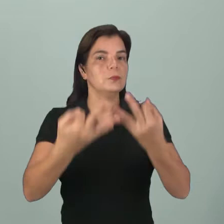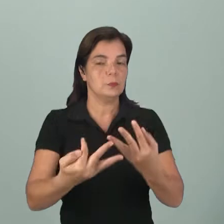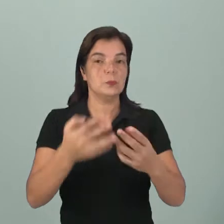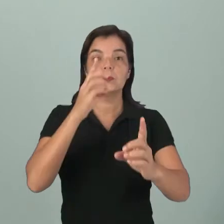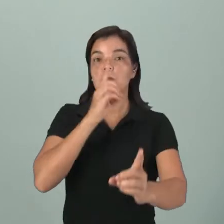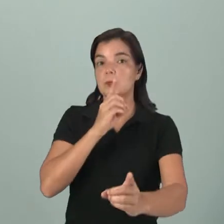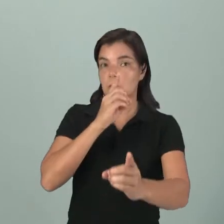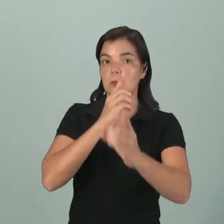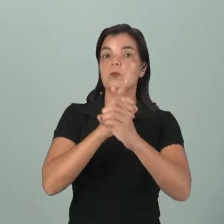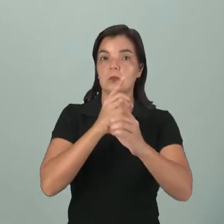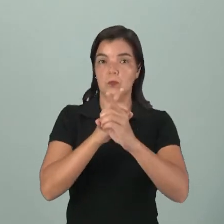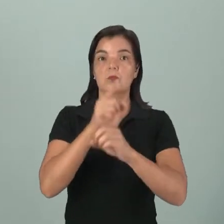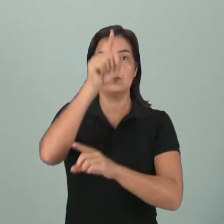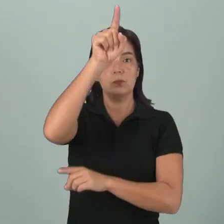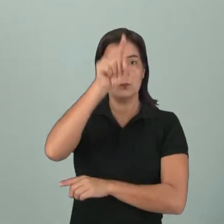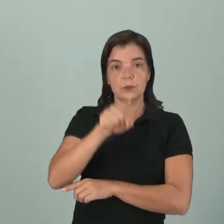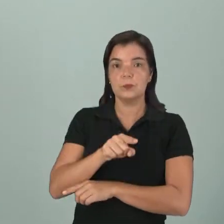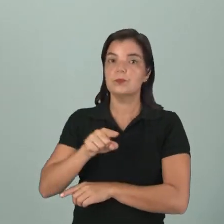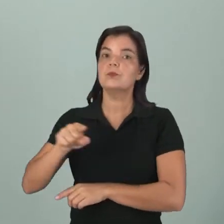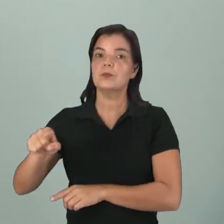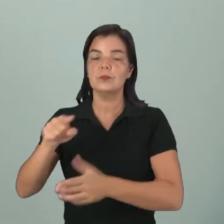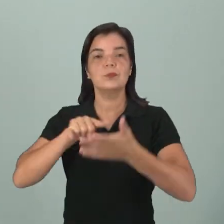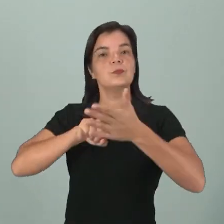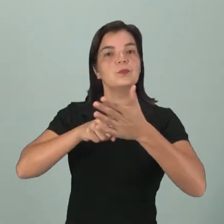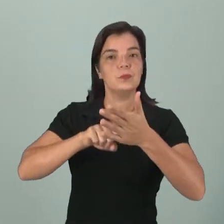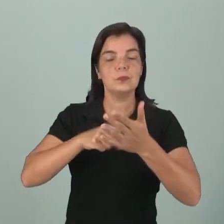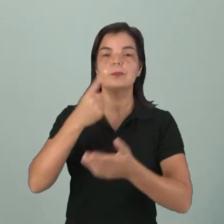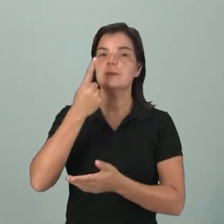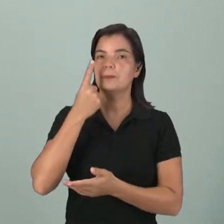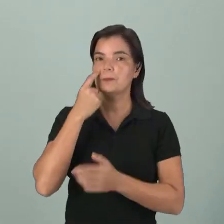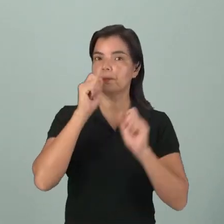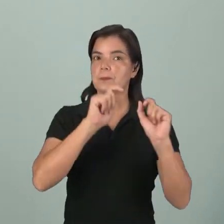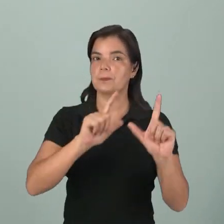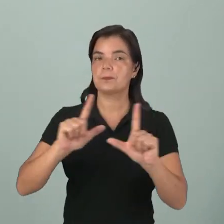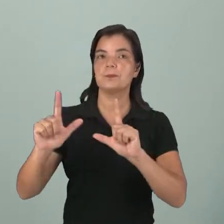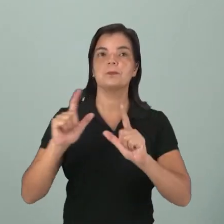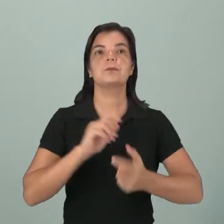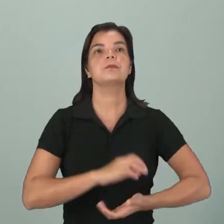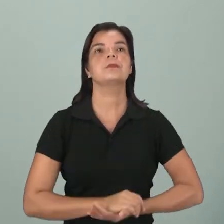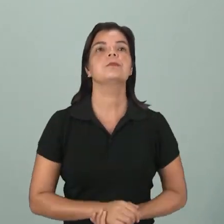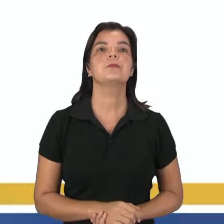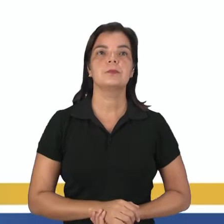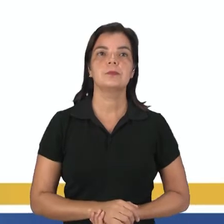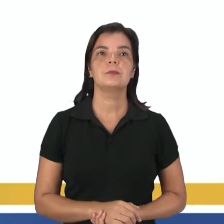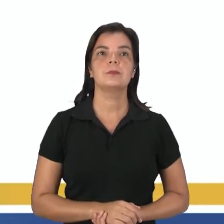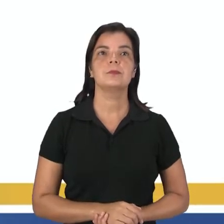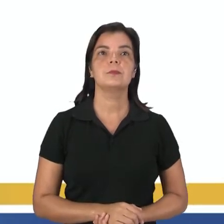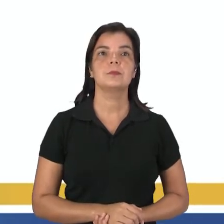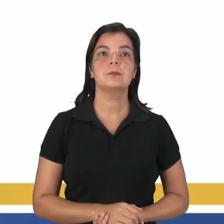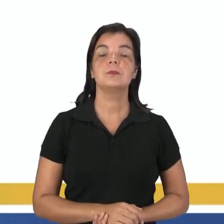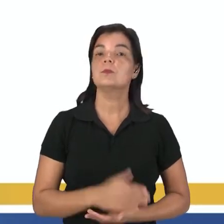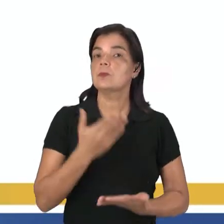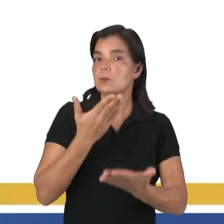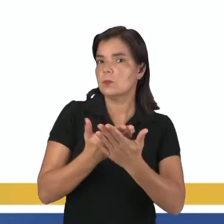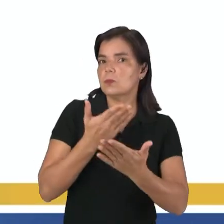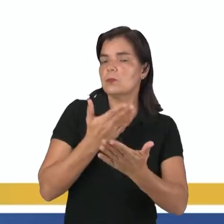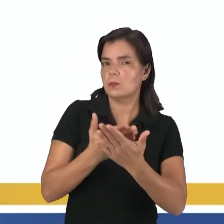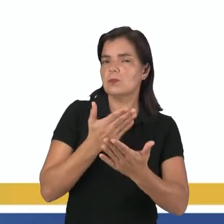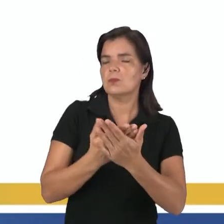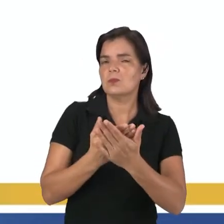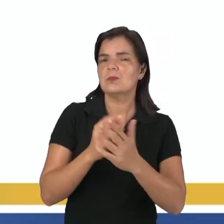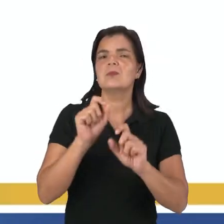falar sobre localização de pontos no plano cartesiano então Acompanha comigo aí na sua tela e